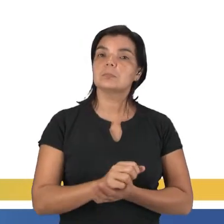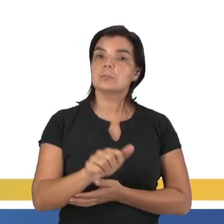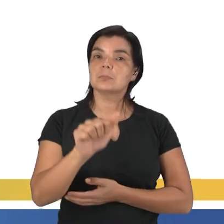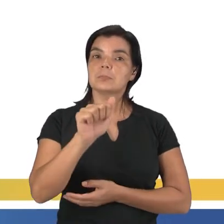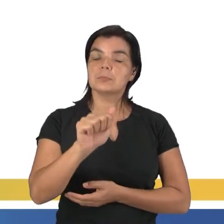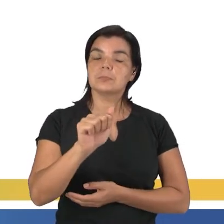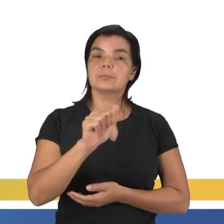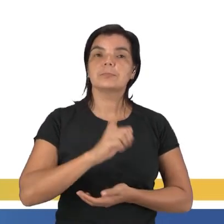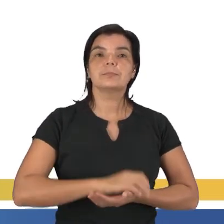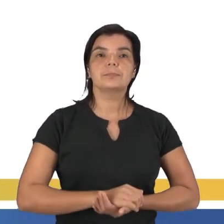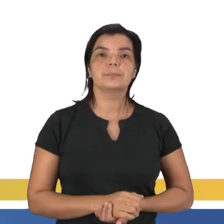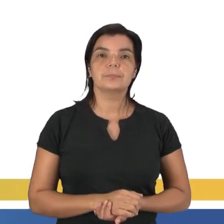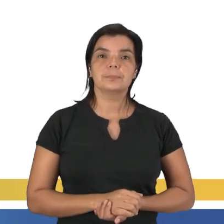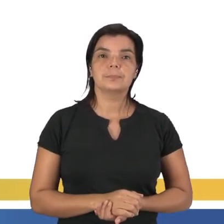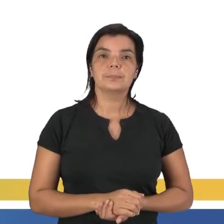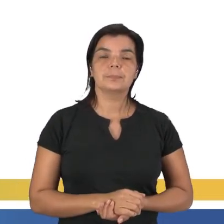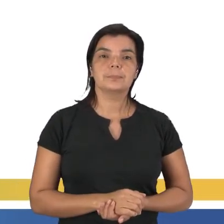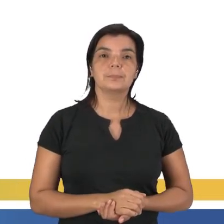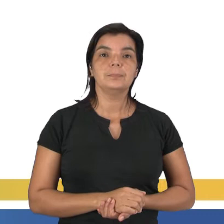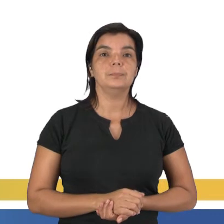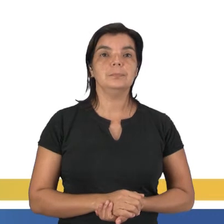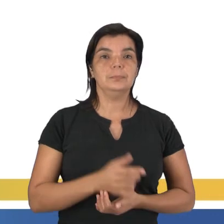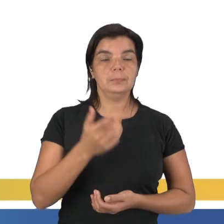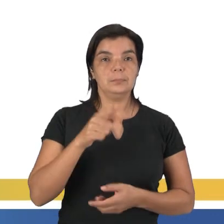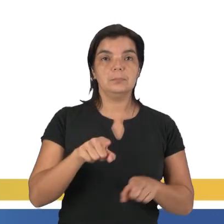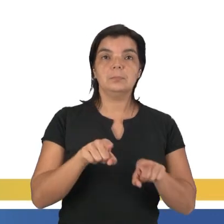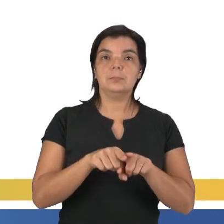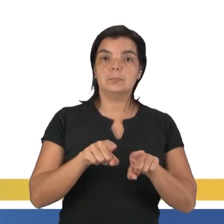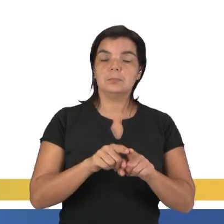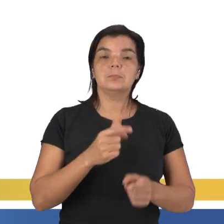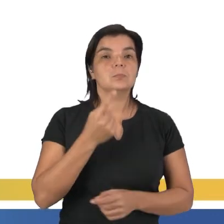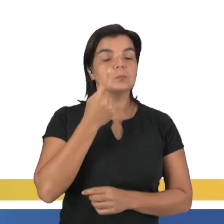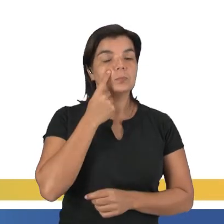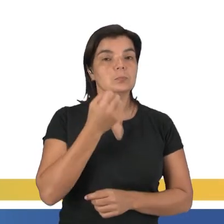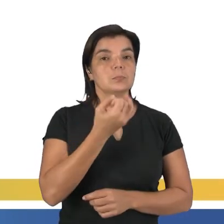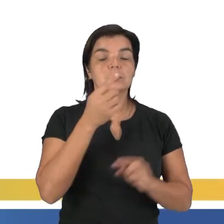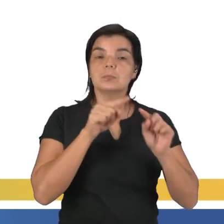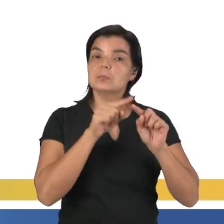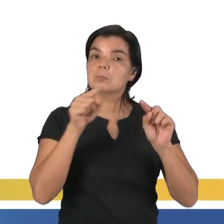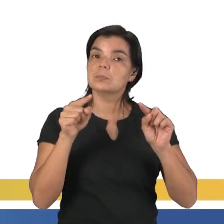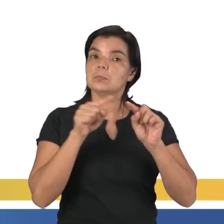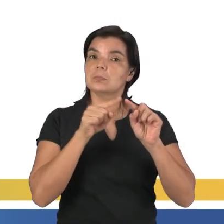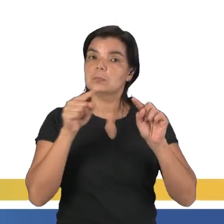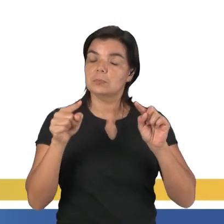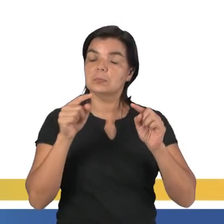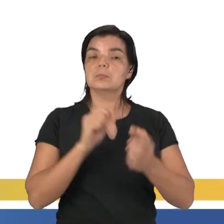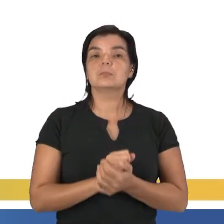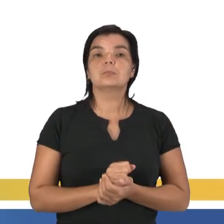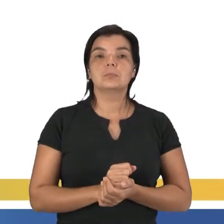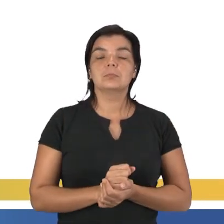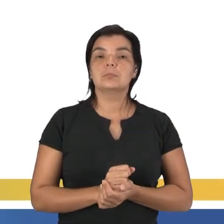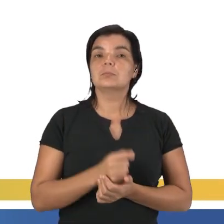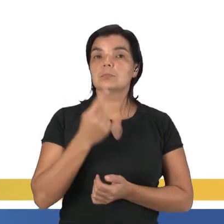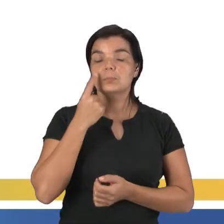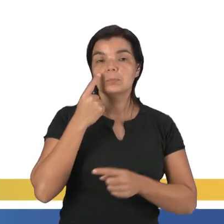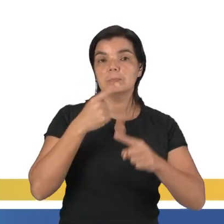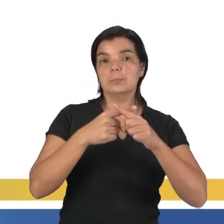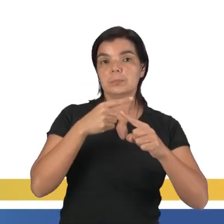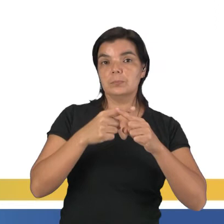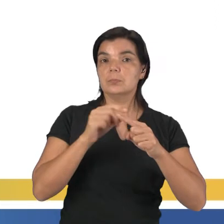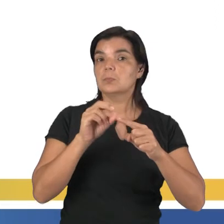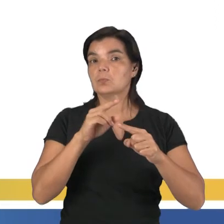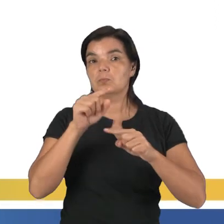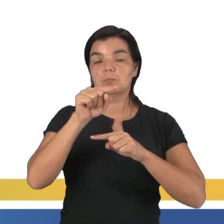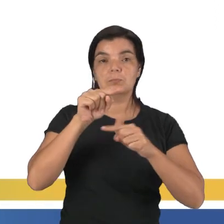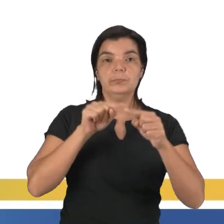nossa resposta, a opção letra A. Então, novamente, veja quantas casas você vai pular, aí você vai fazer uma multiplicação e uma